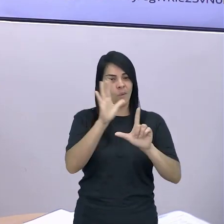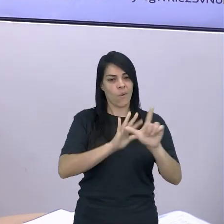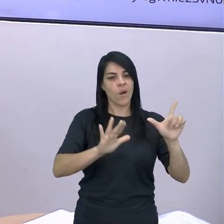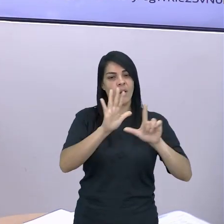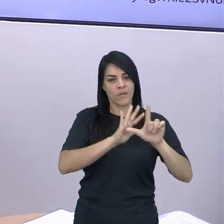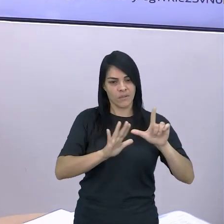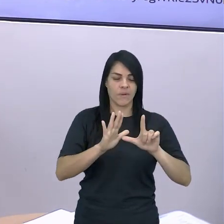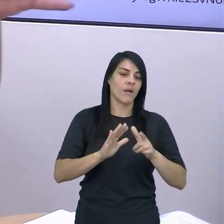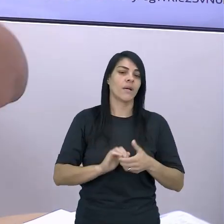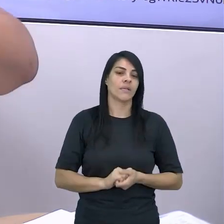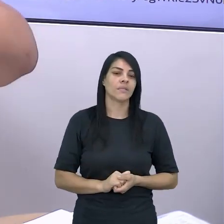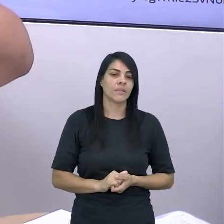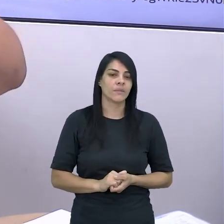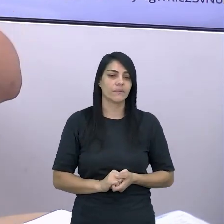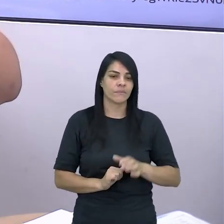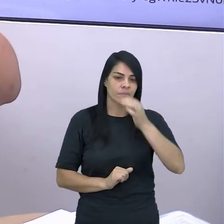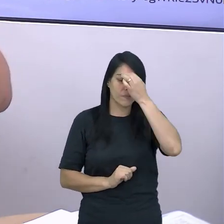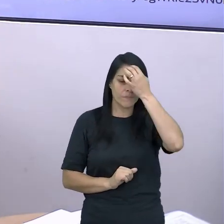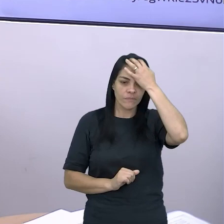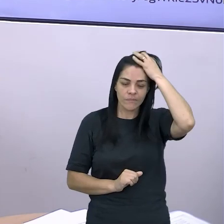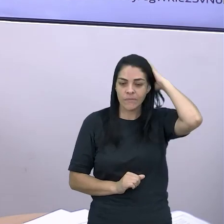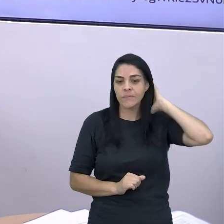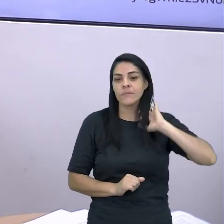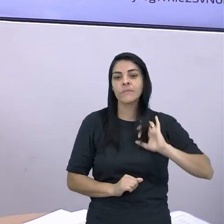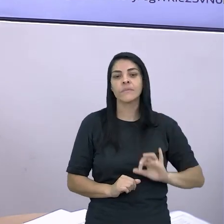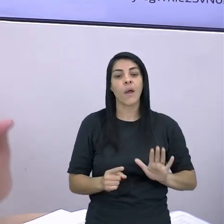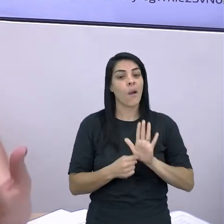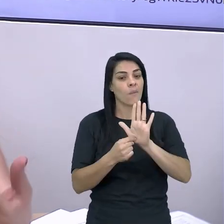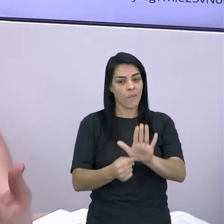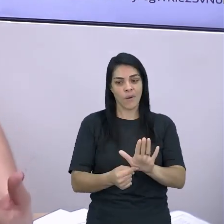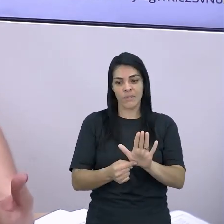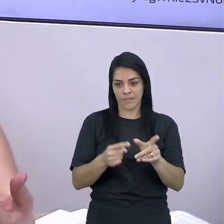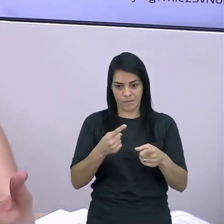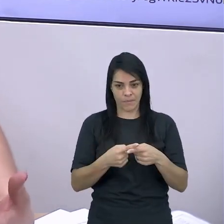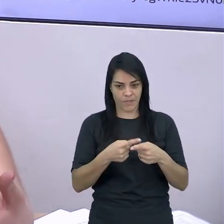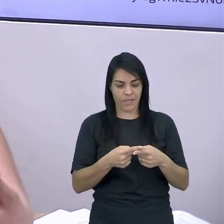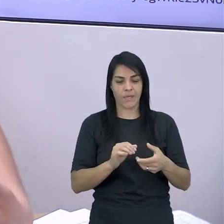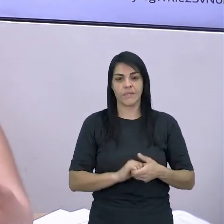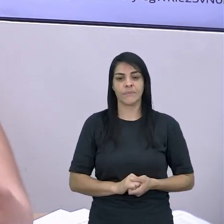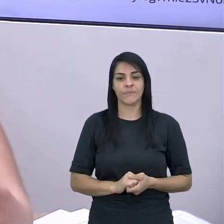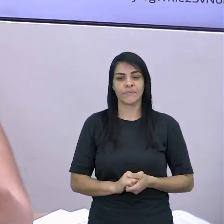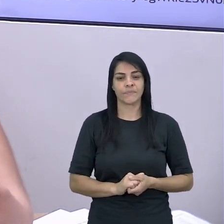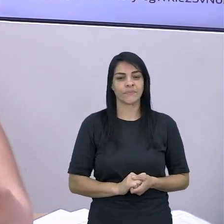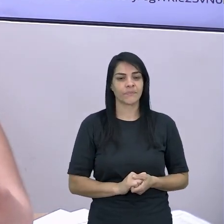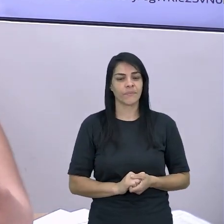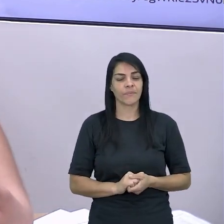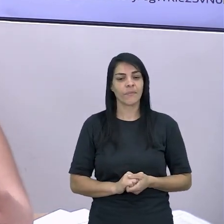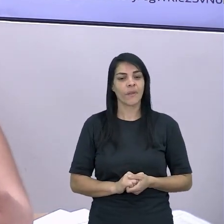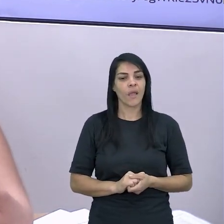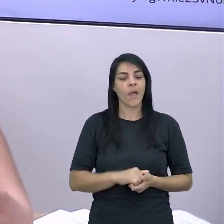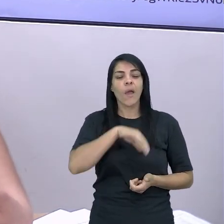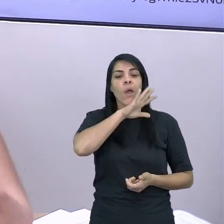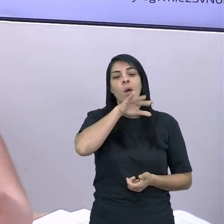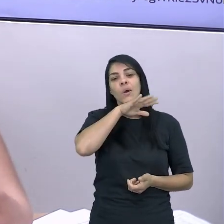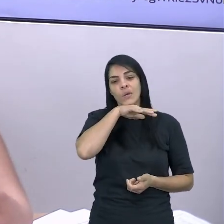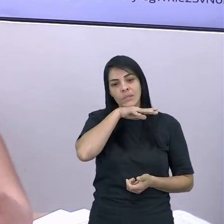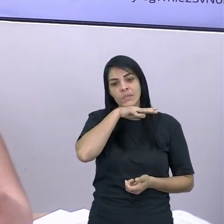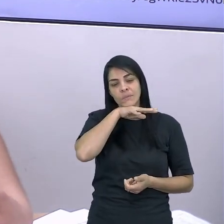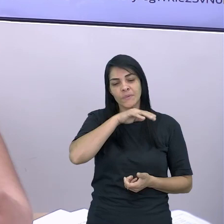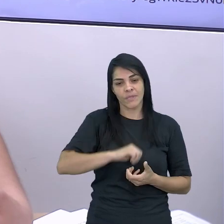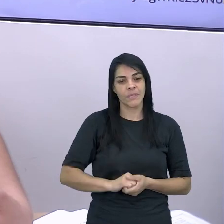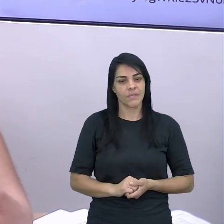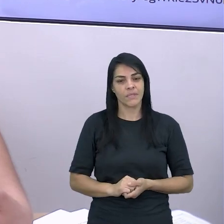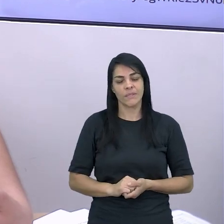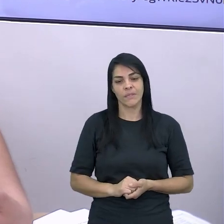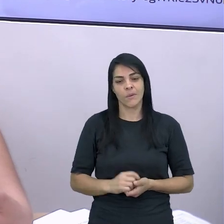sem direitos autorais e tal. Então, gente, recorra, mostrem. Por quê? Porque é um animalzinho que entrou em extinção lá